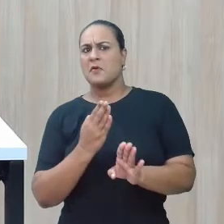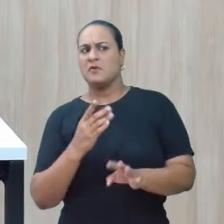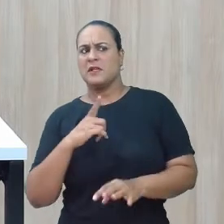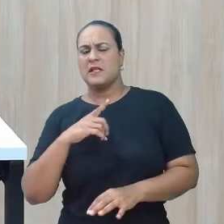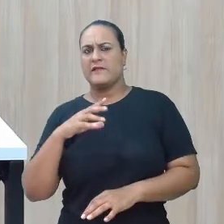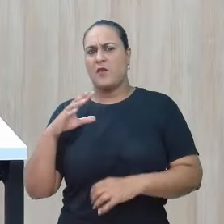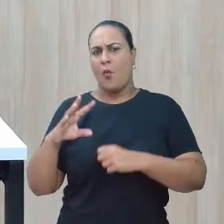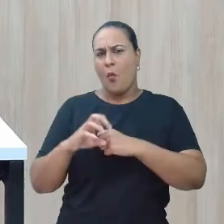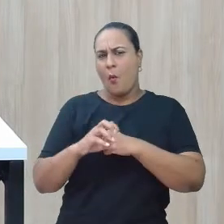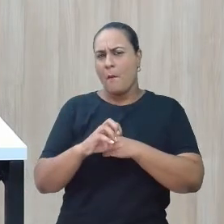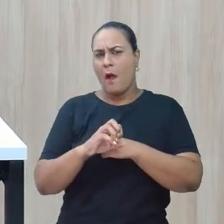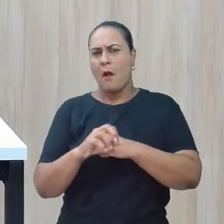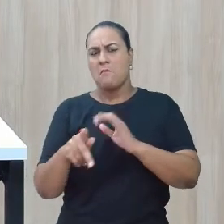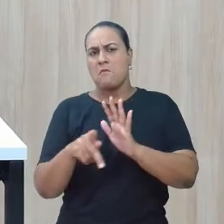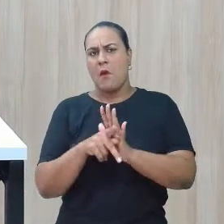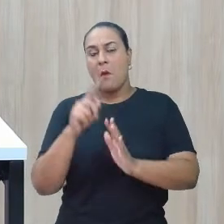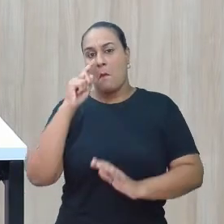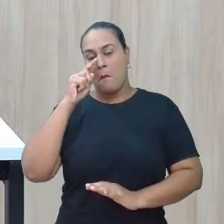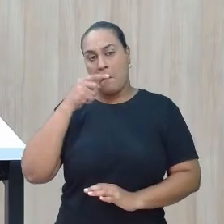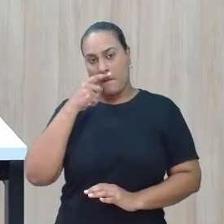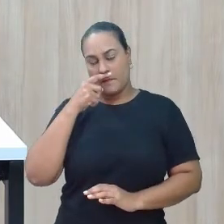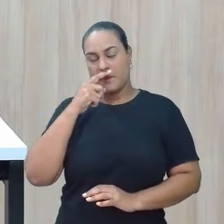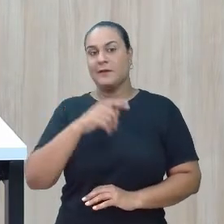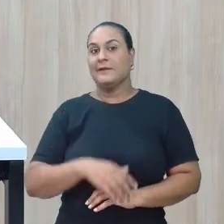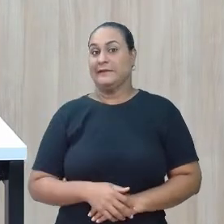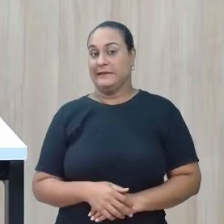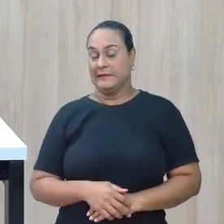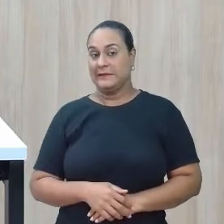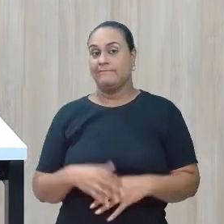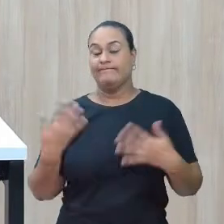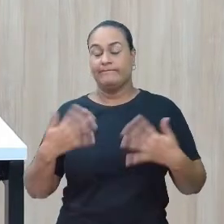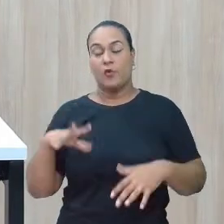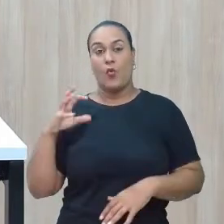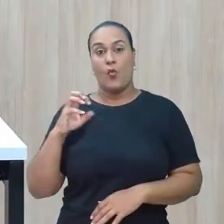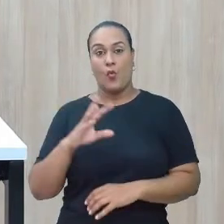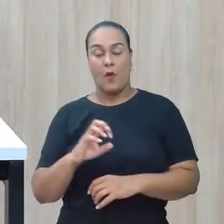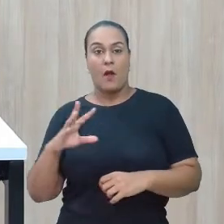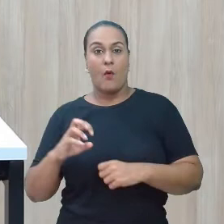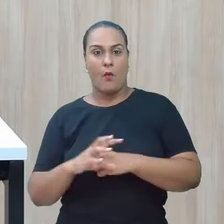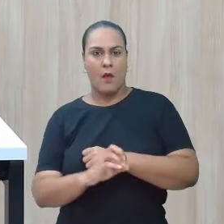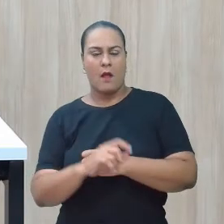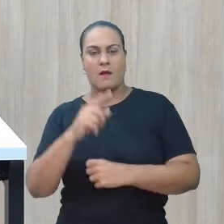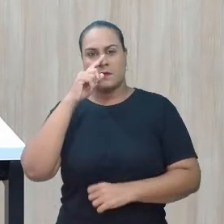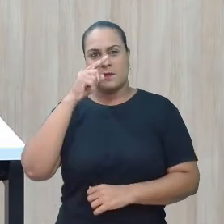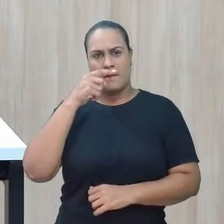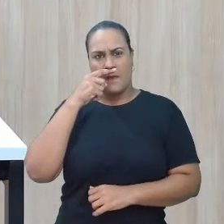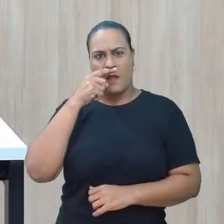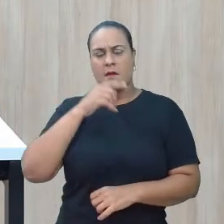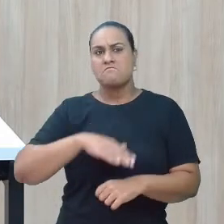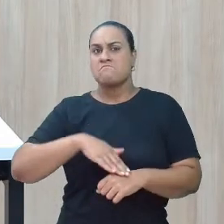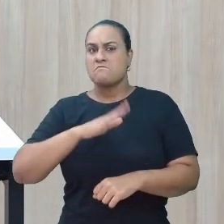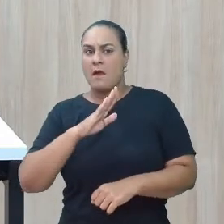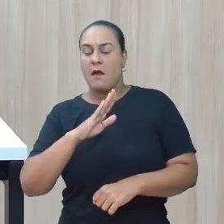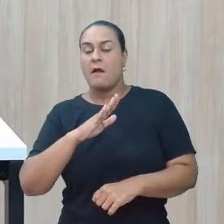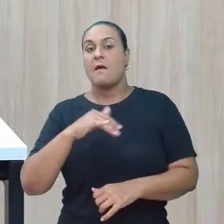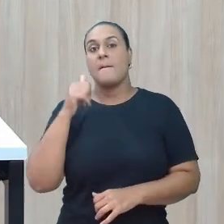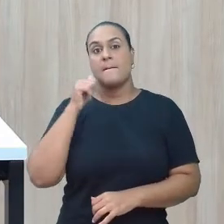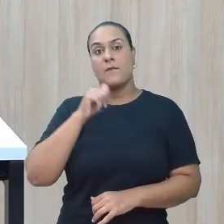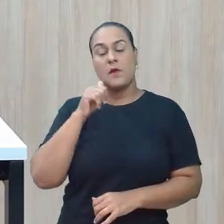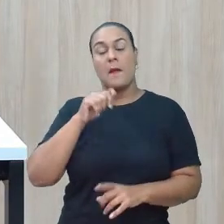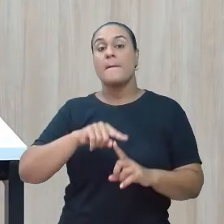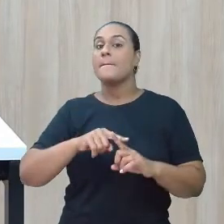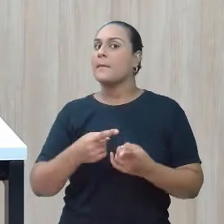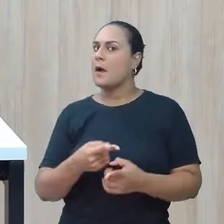as mamas. Lembrando que esse mal, o câncer de mama, ataca mais as mulheres, acomete mais as mulheres, mas os